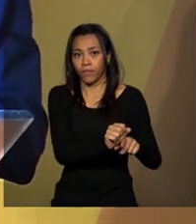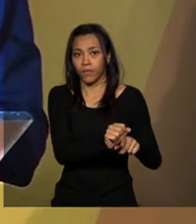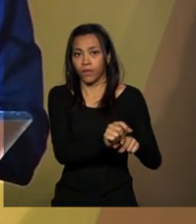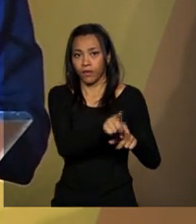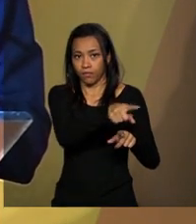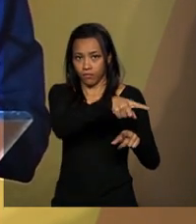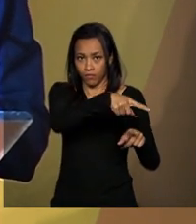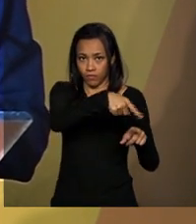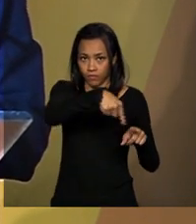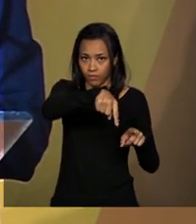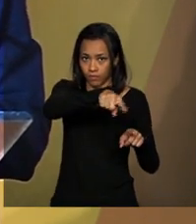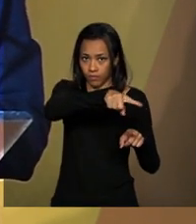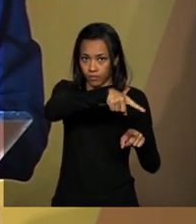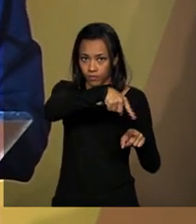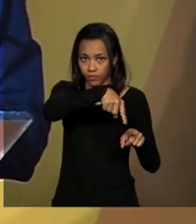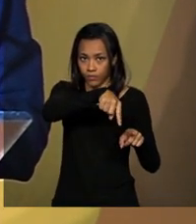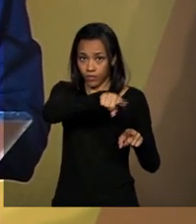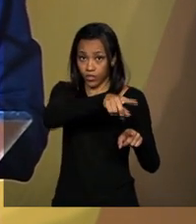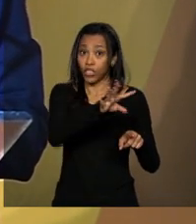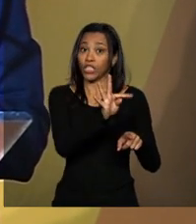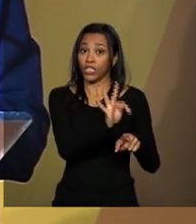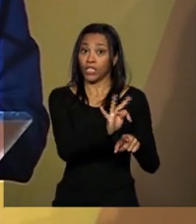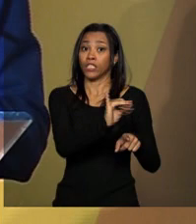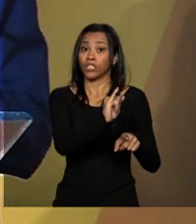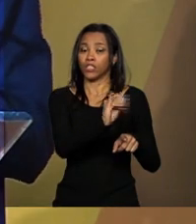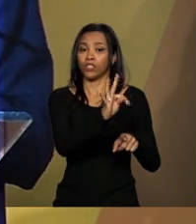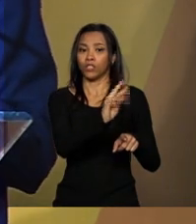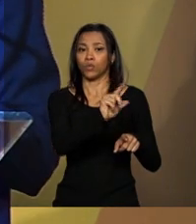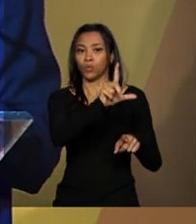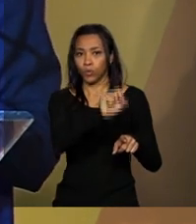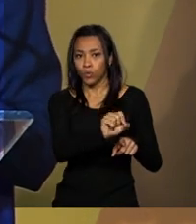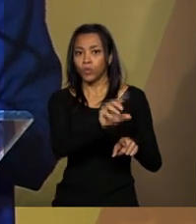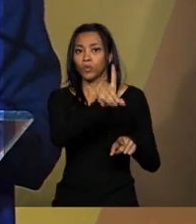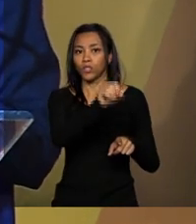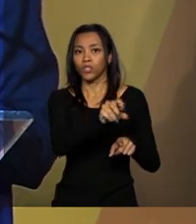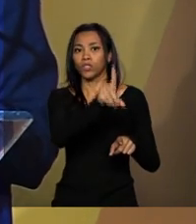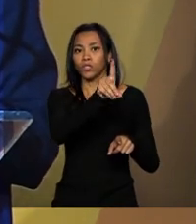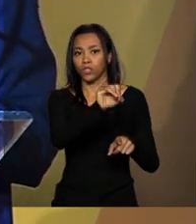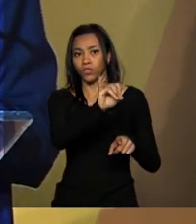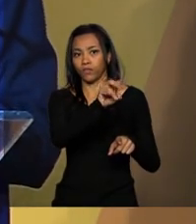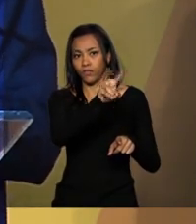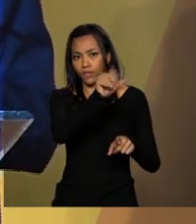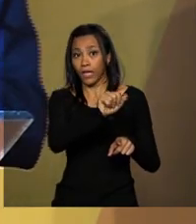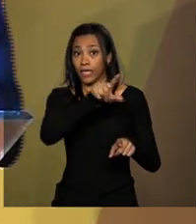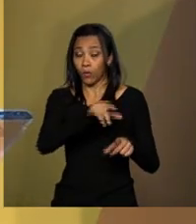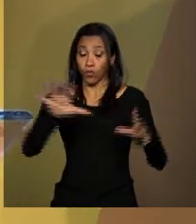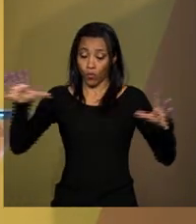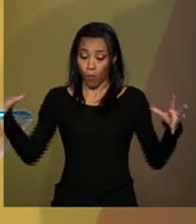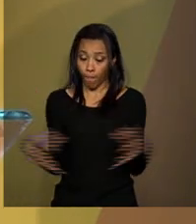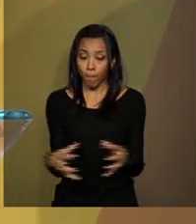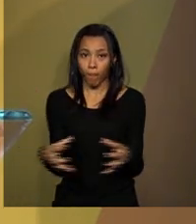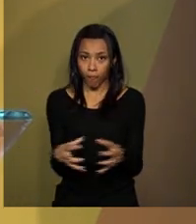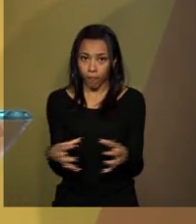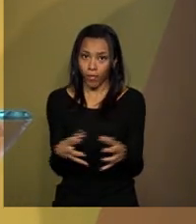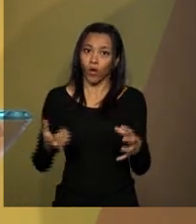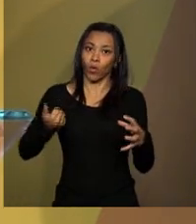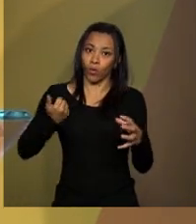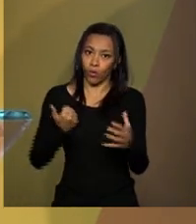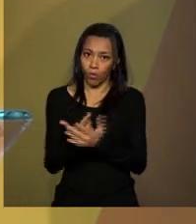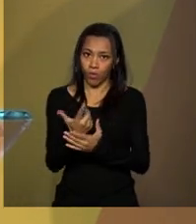25% ou títulos de dívidas então este pacote comparado com o